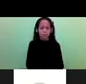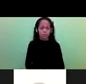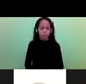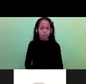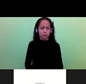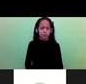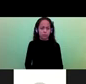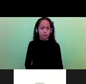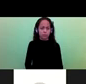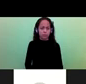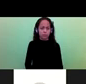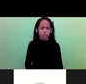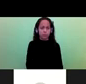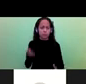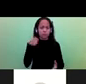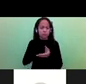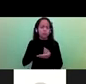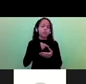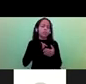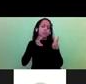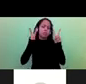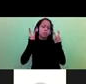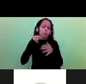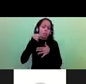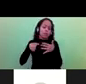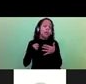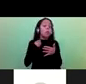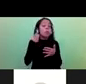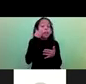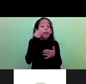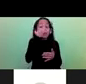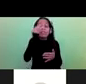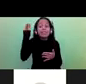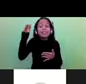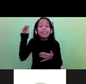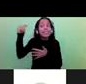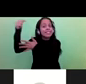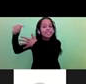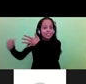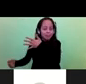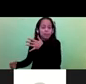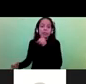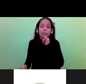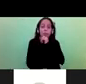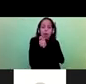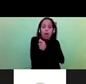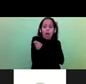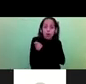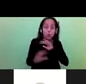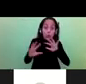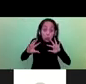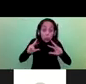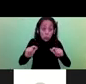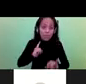Tem várias questões aí que eu estou ignorando nessa afirmação, né? Nem todos os meus alunos têm acesso à